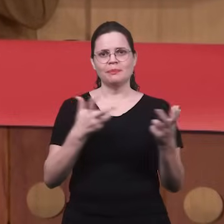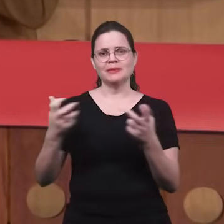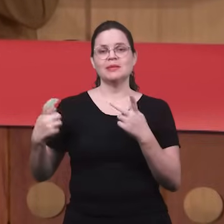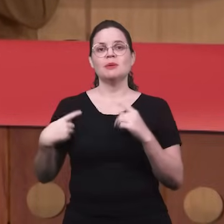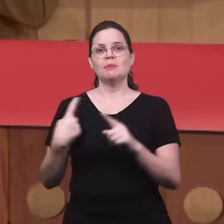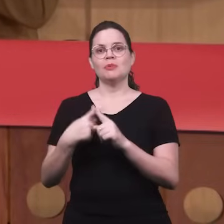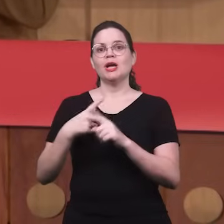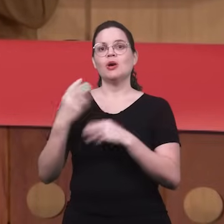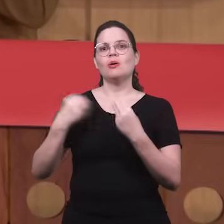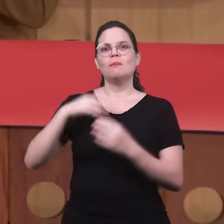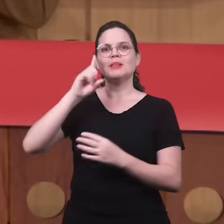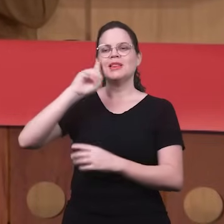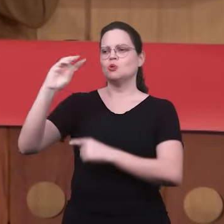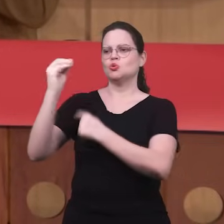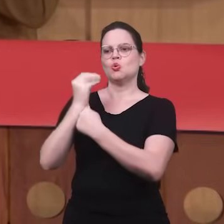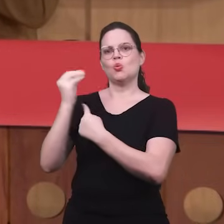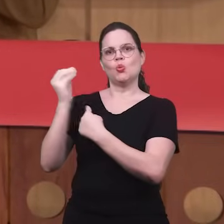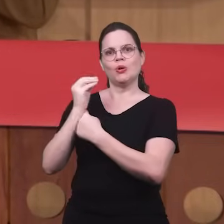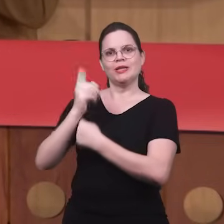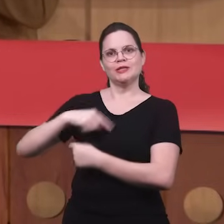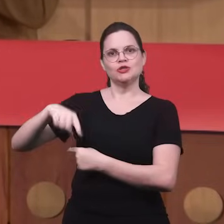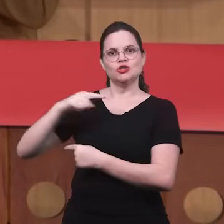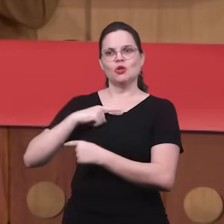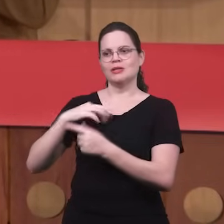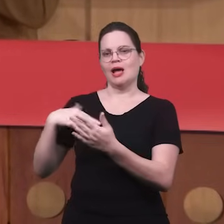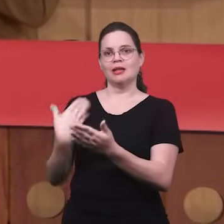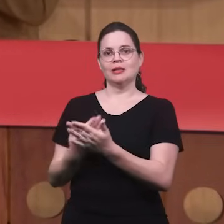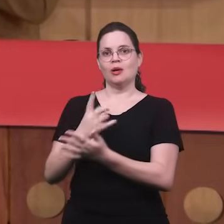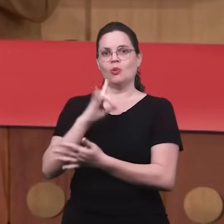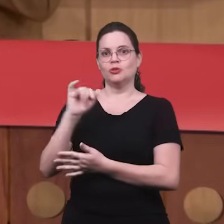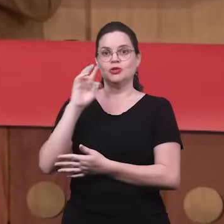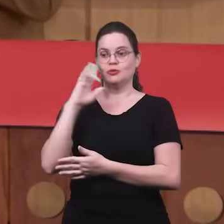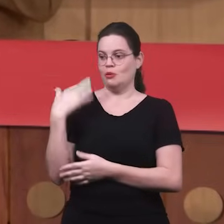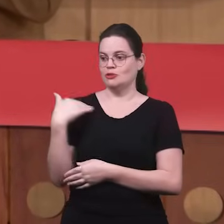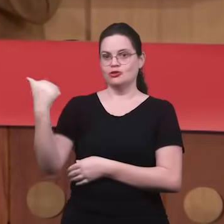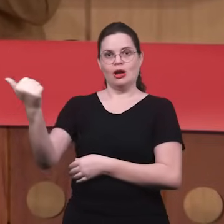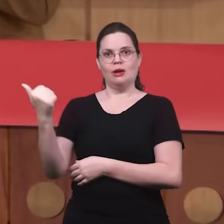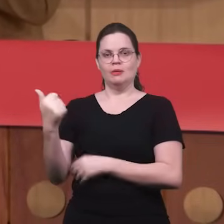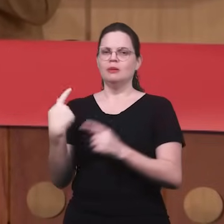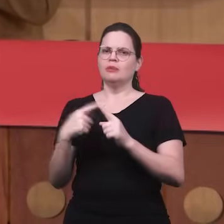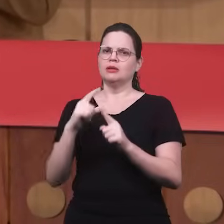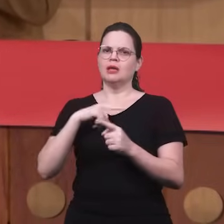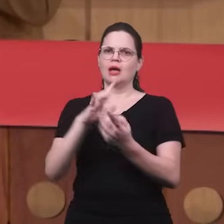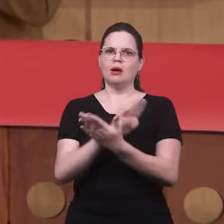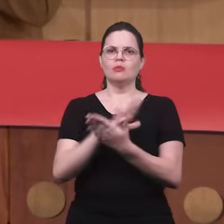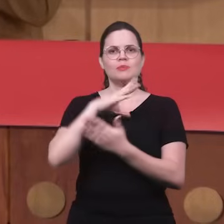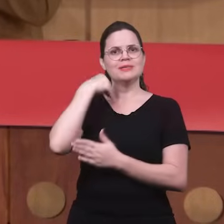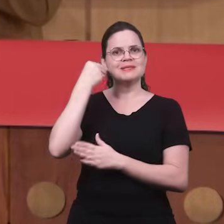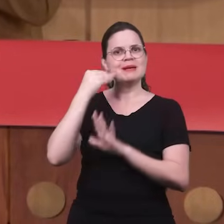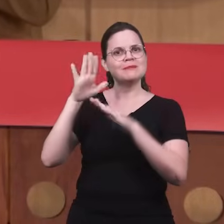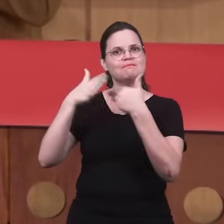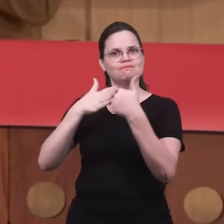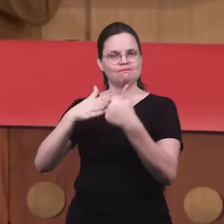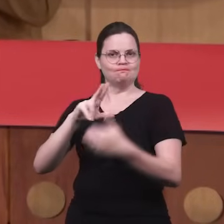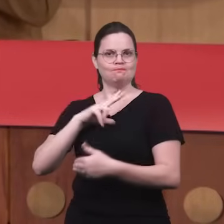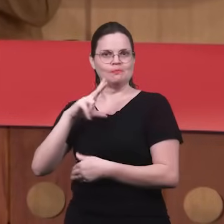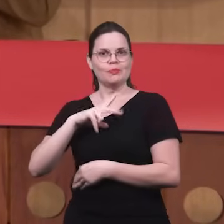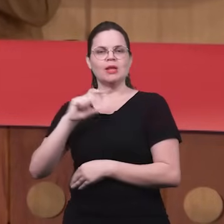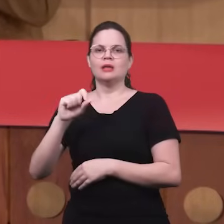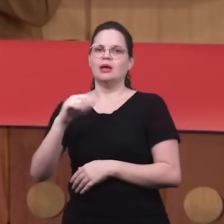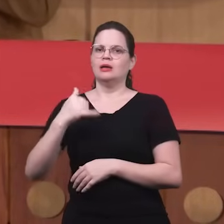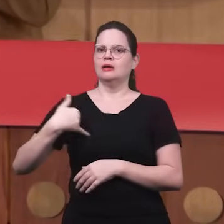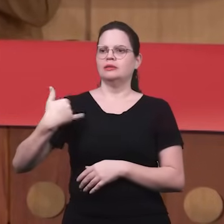do chamado. Porque uns são chamados com 60 anos, outros com 16 anos, outros com 14, outros com 40